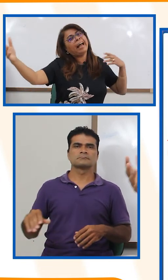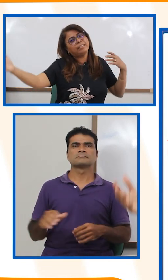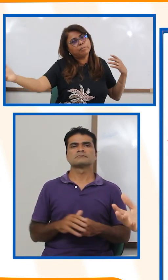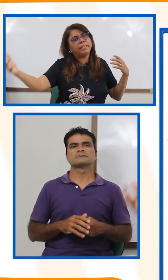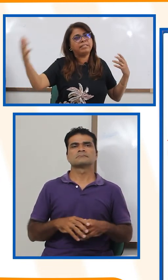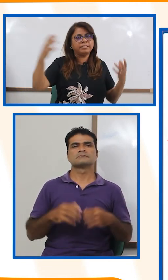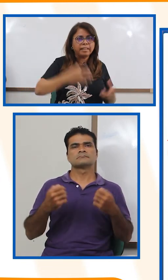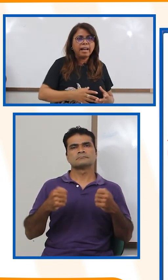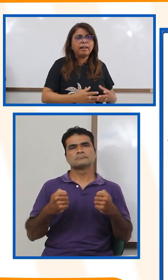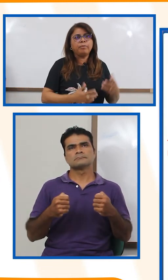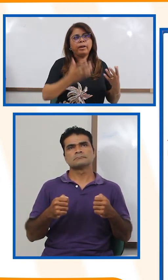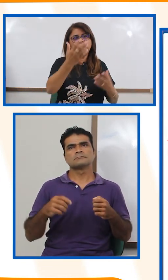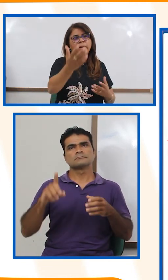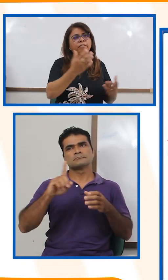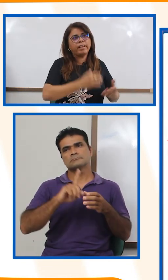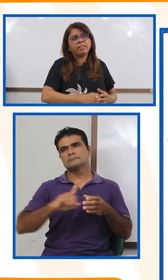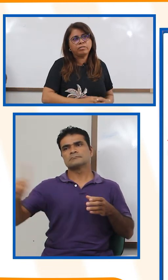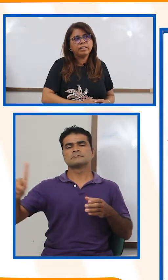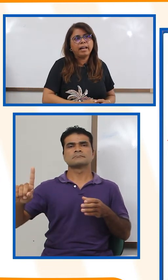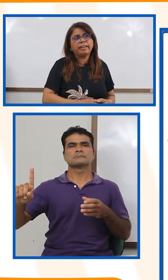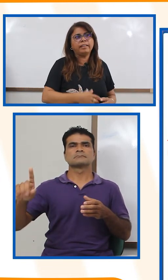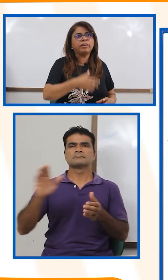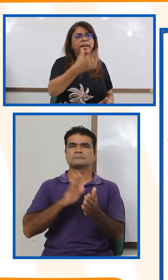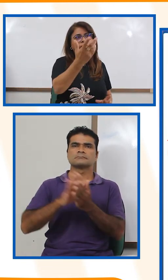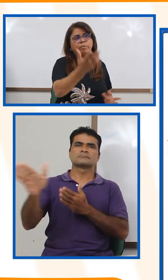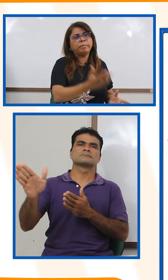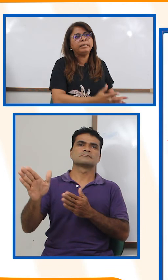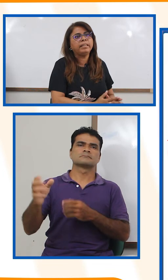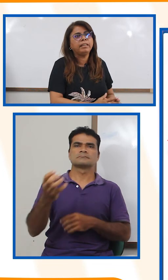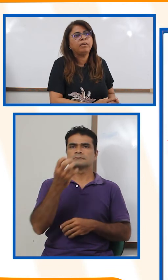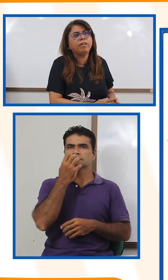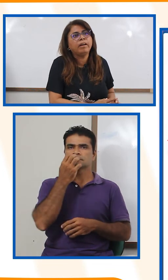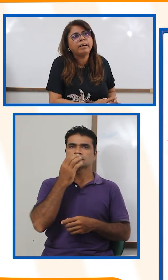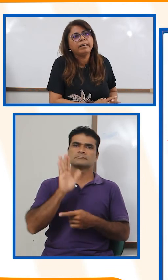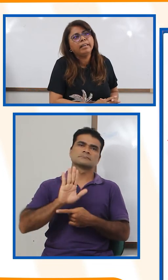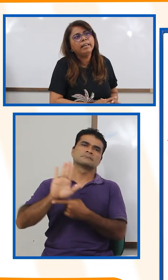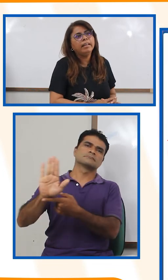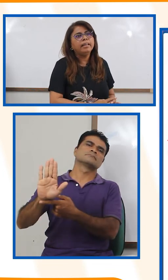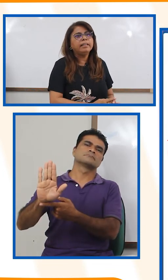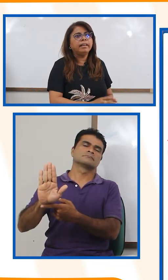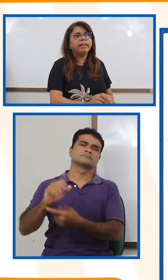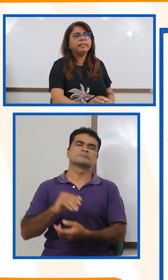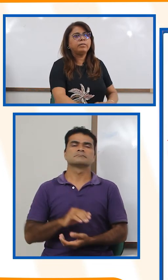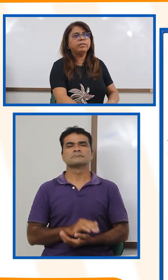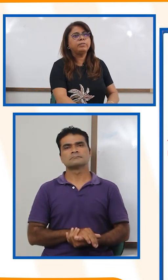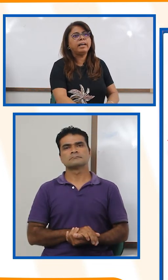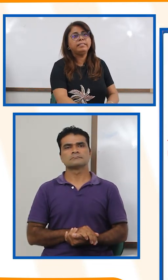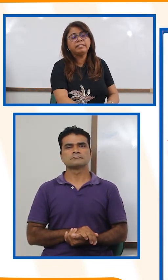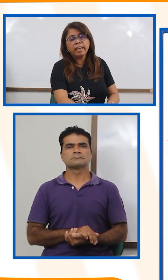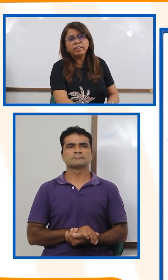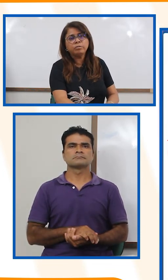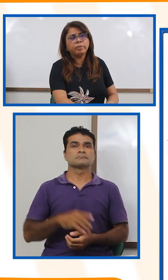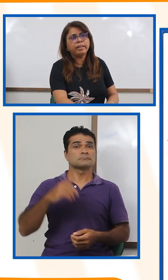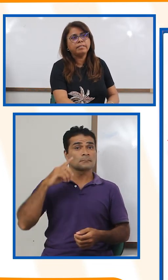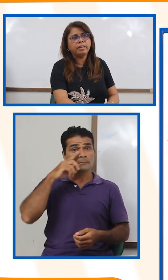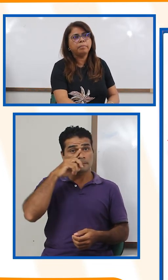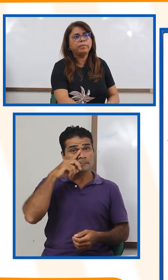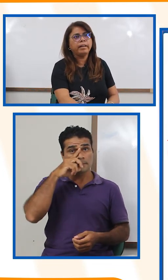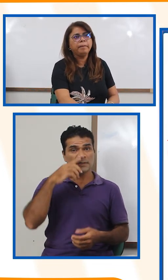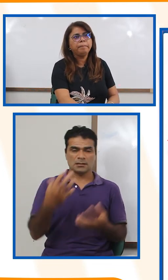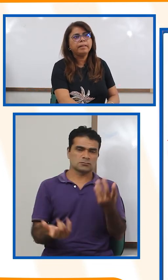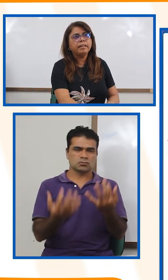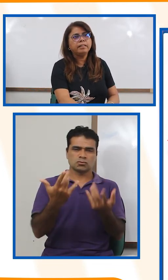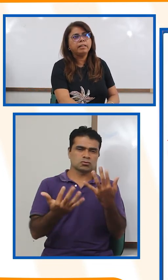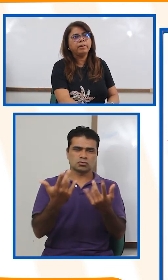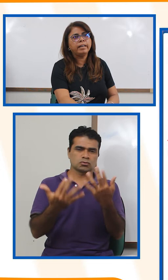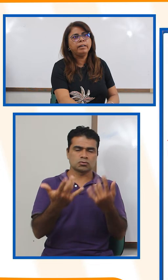se caso precisar, o animal vai ajudar, né? No caso, como a mãe dele coloca aí, né? Quando há incêndio, por exemplo,